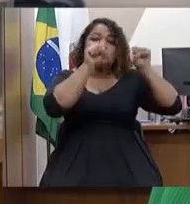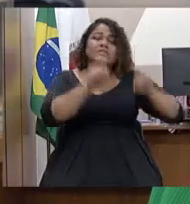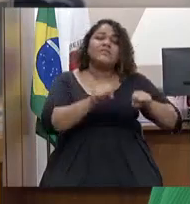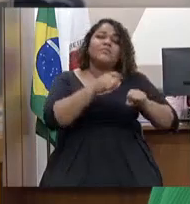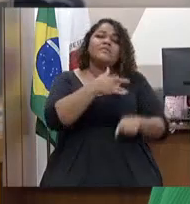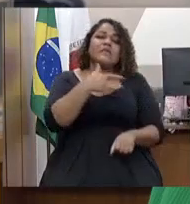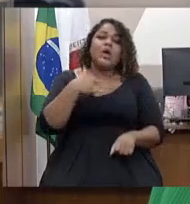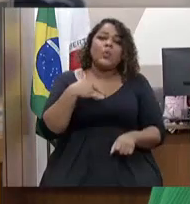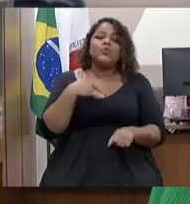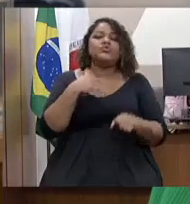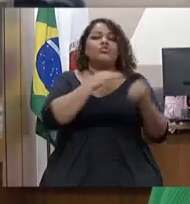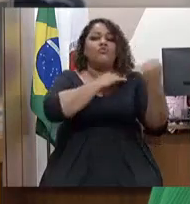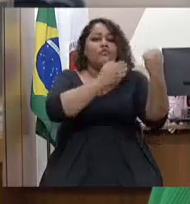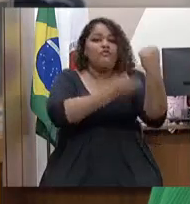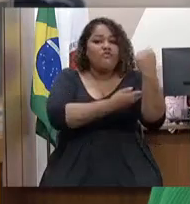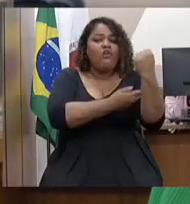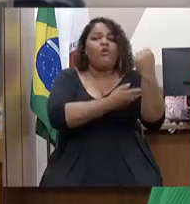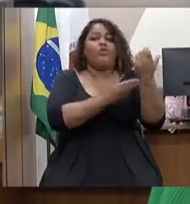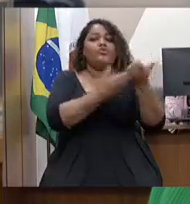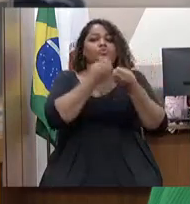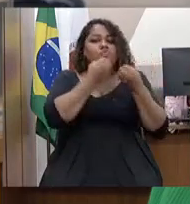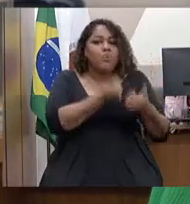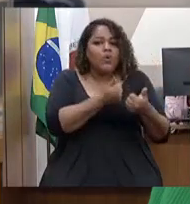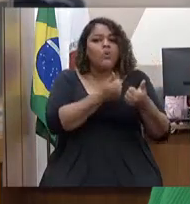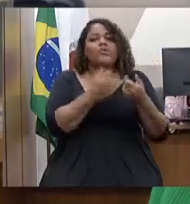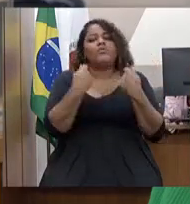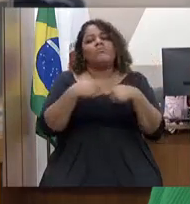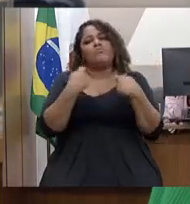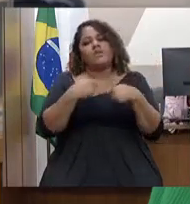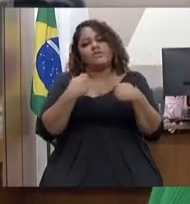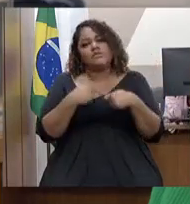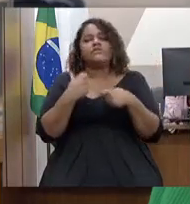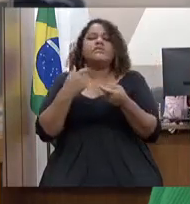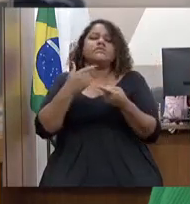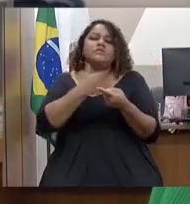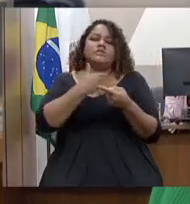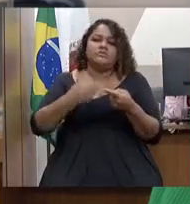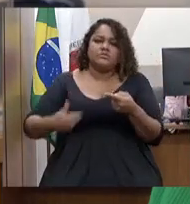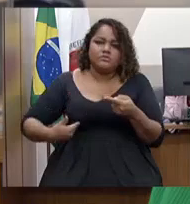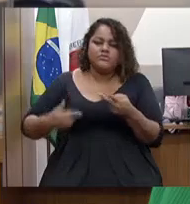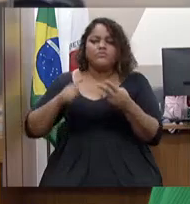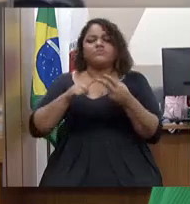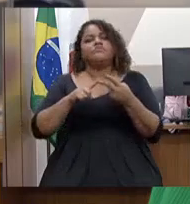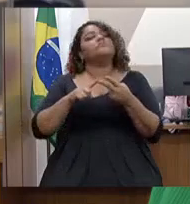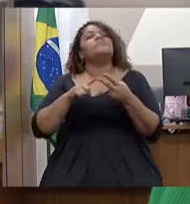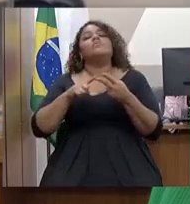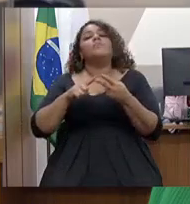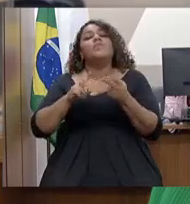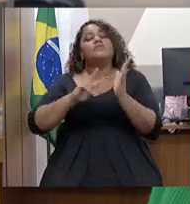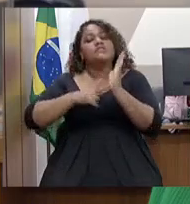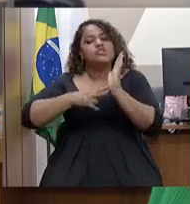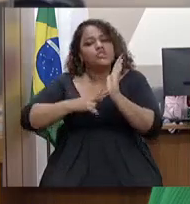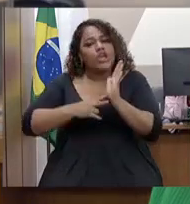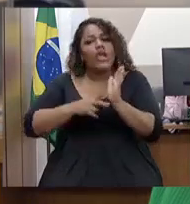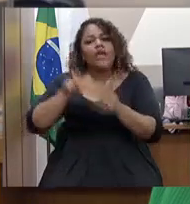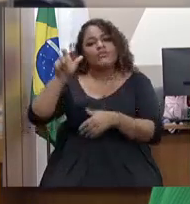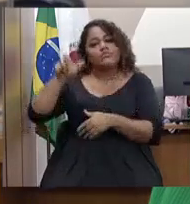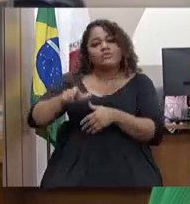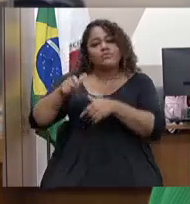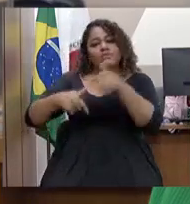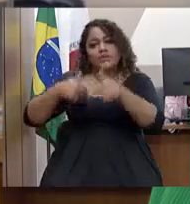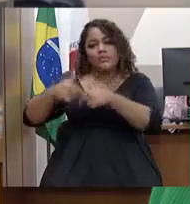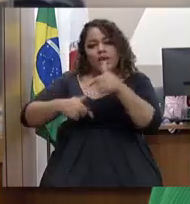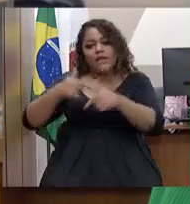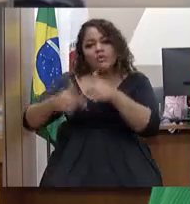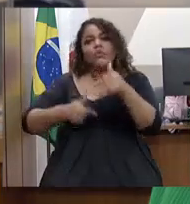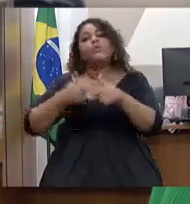de diversos atores como estado os empregadores os sindicatos e trabalhadores e por isso essa mesa é